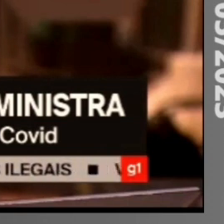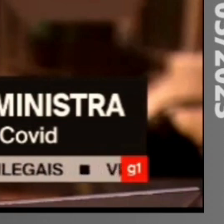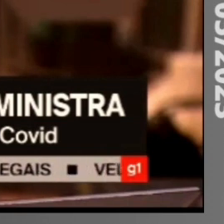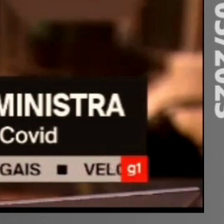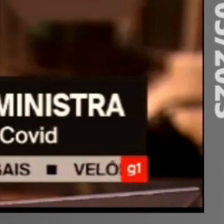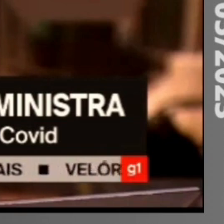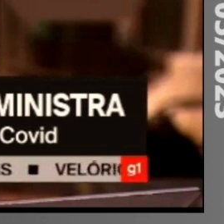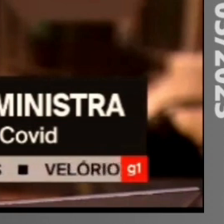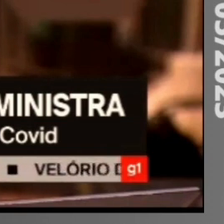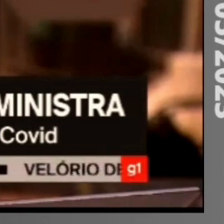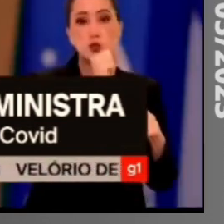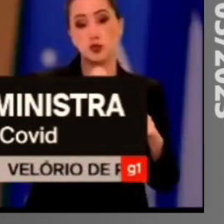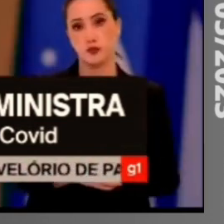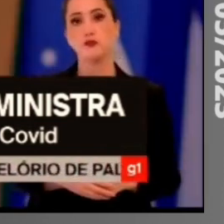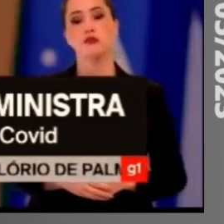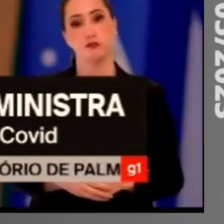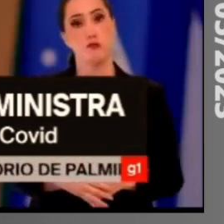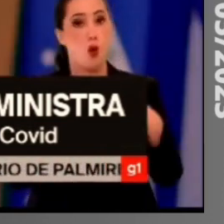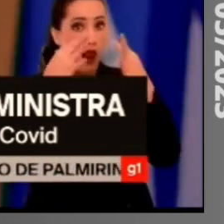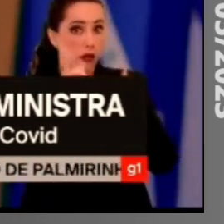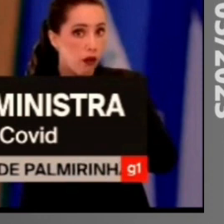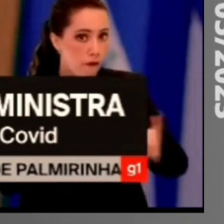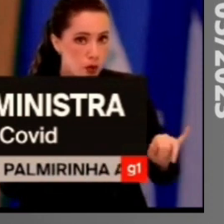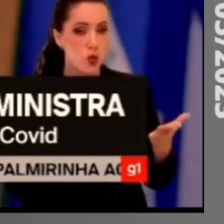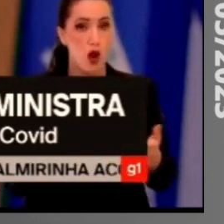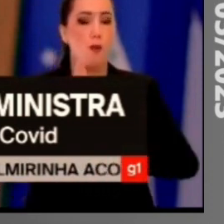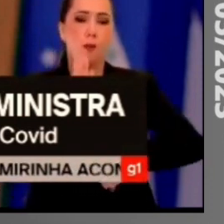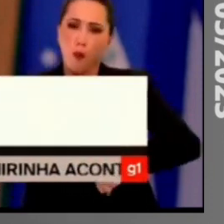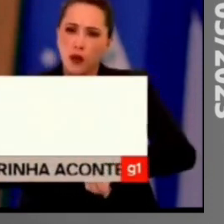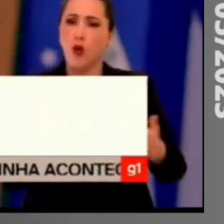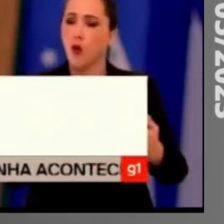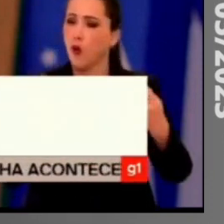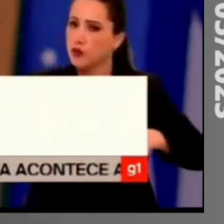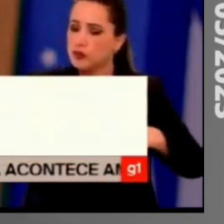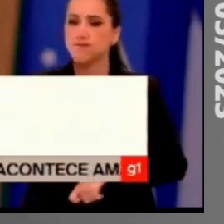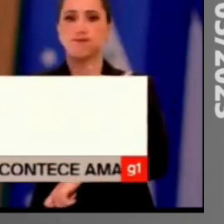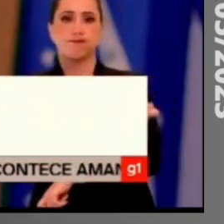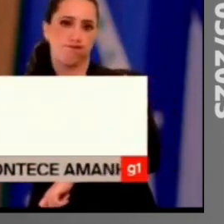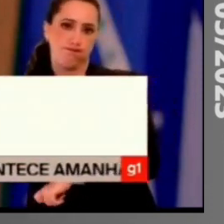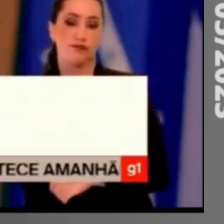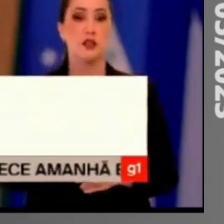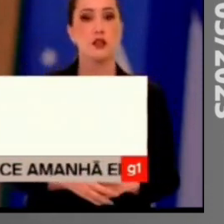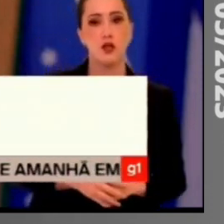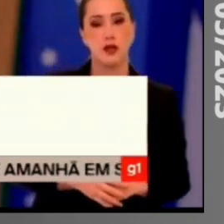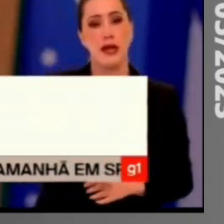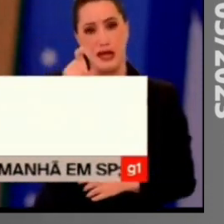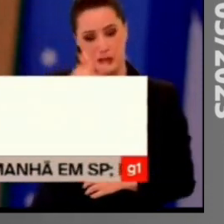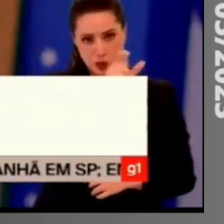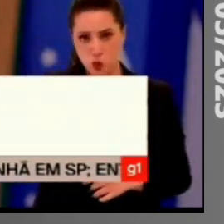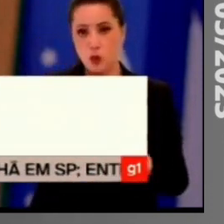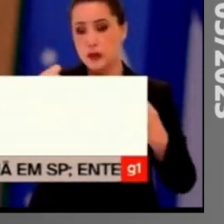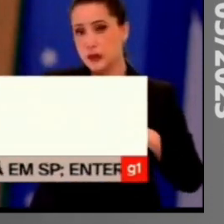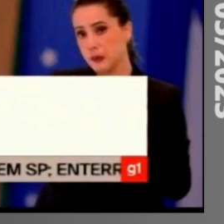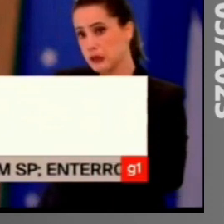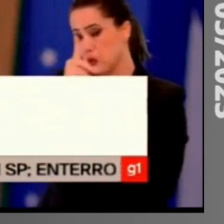sanitária de Covid. Um alerta. É hora de intensificar a vacinação. As